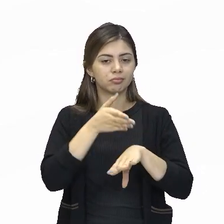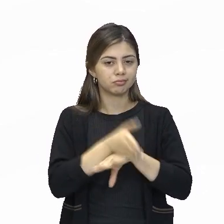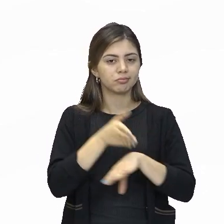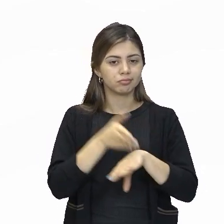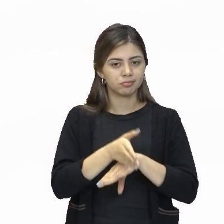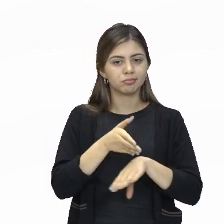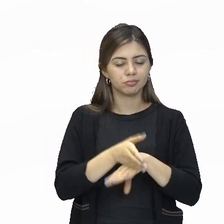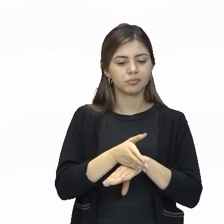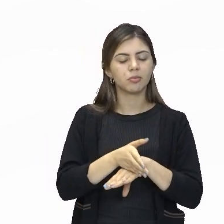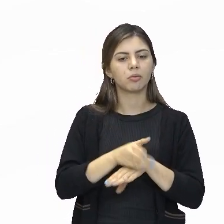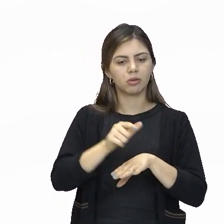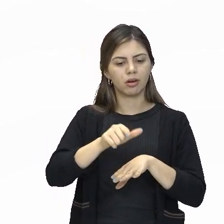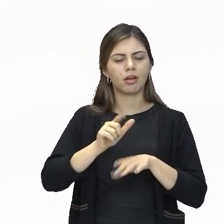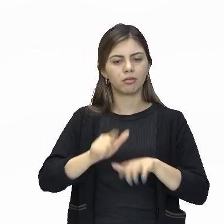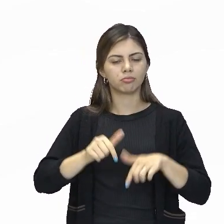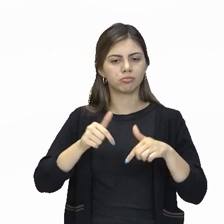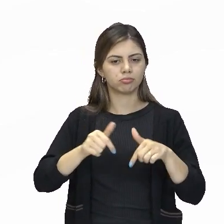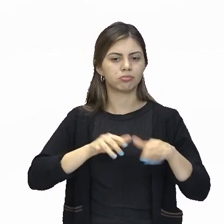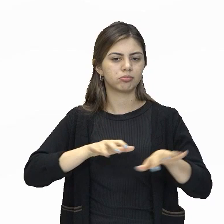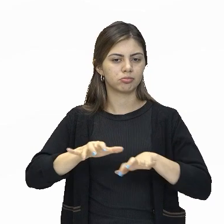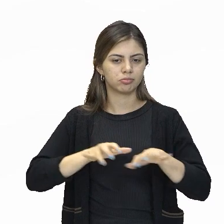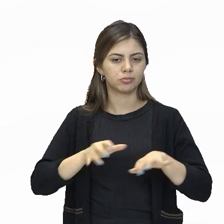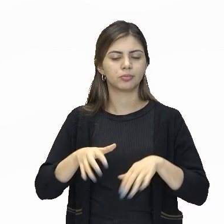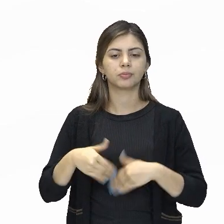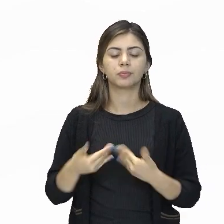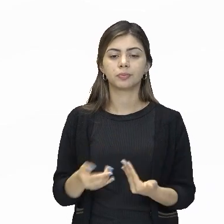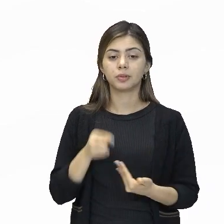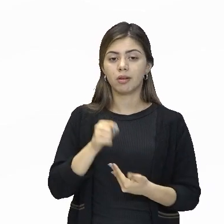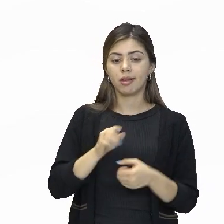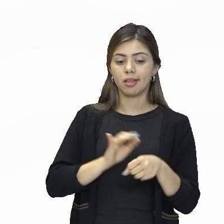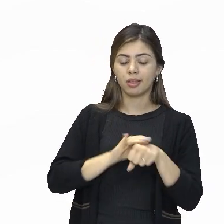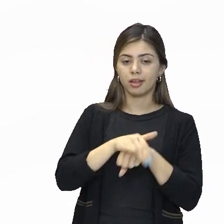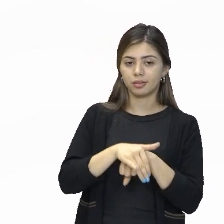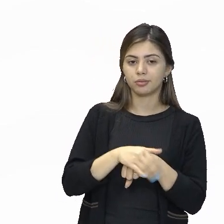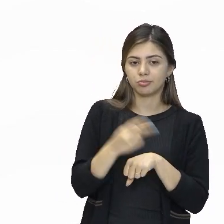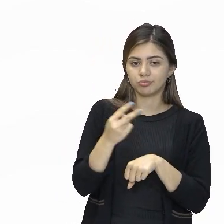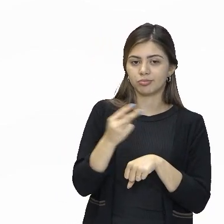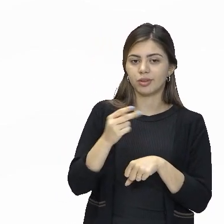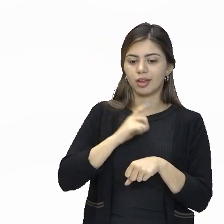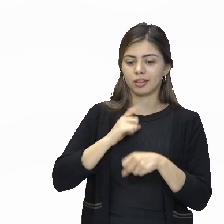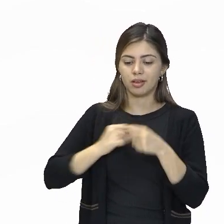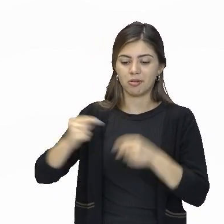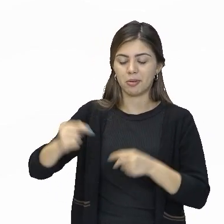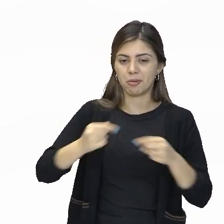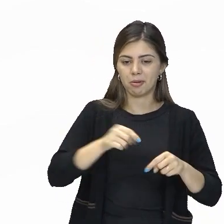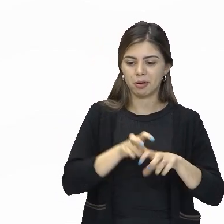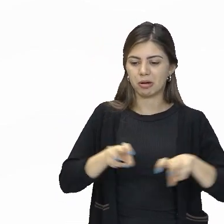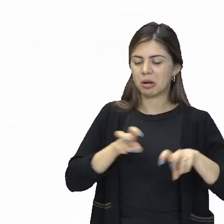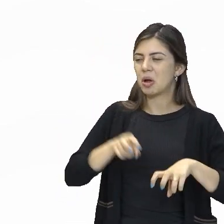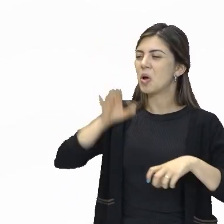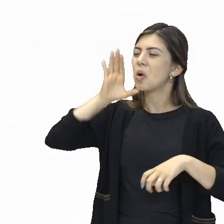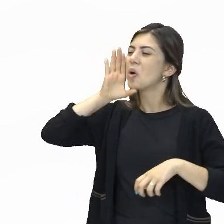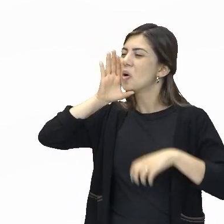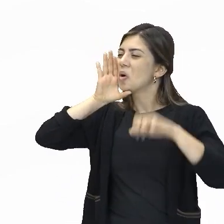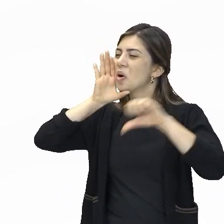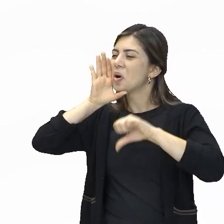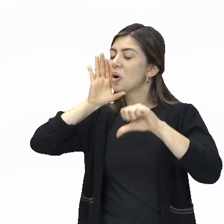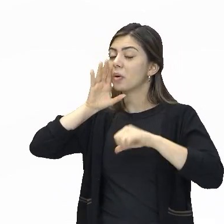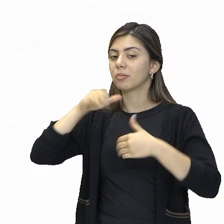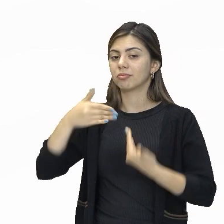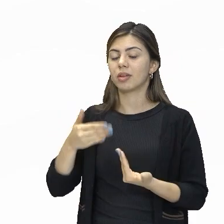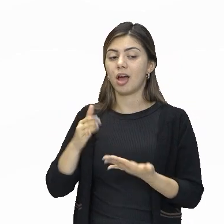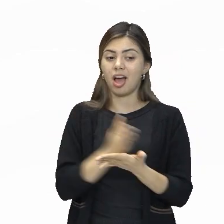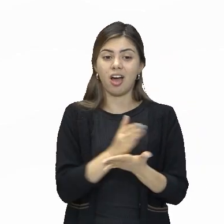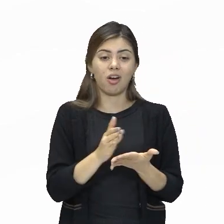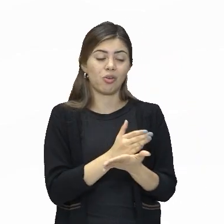verdade, ativamente desse movimento. E na noite da confusão aí, né, que vaiaram, há quem diga, lembrando que agora o que eu vou